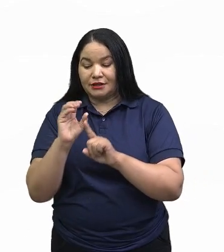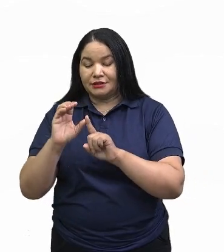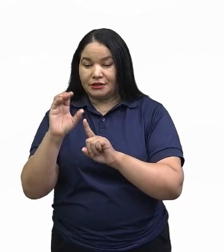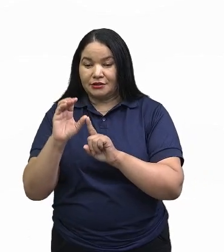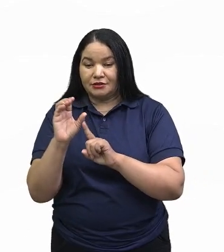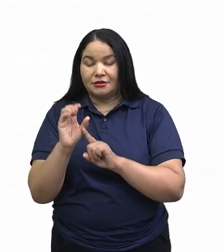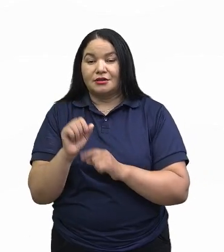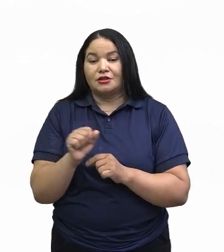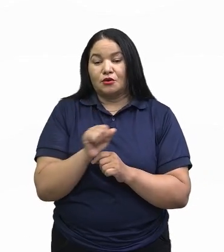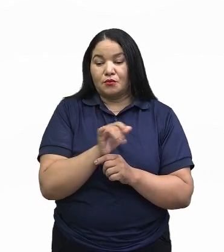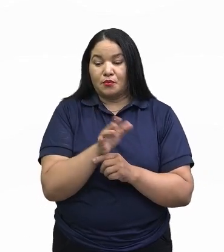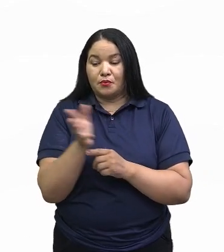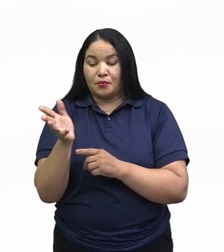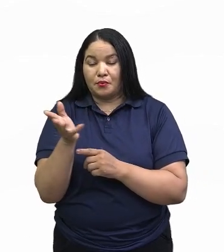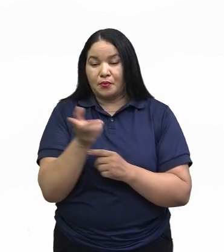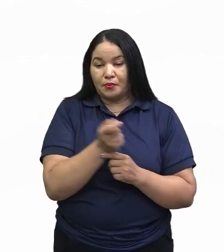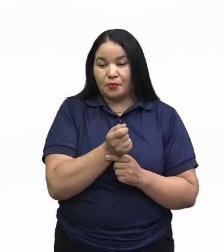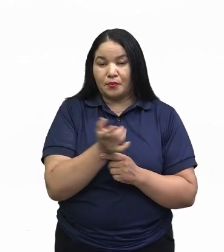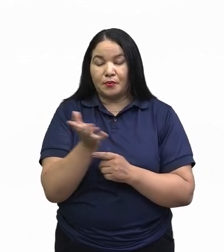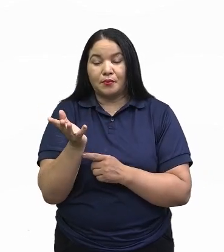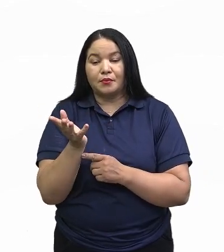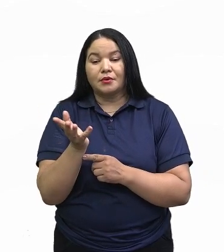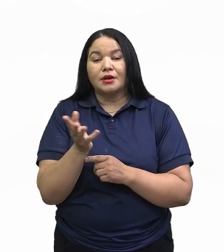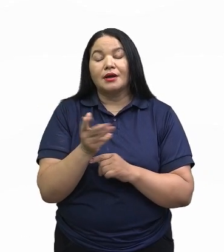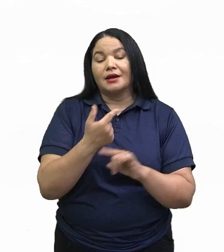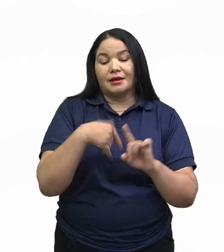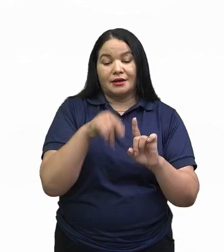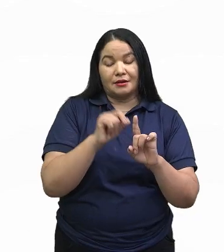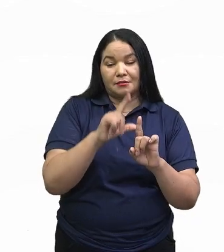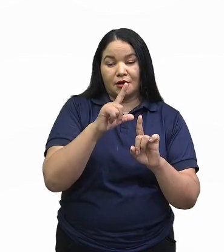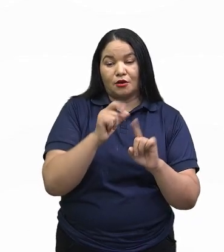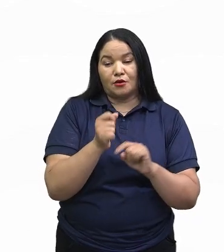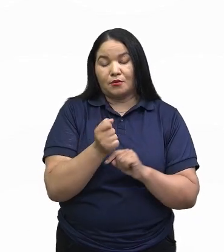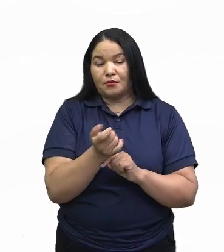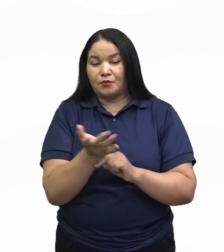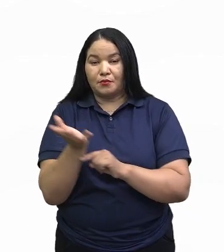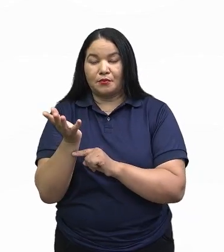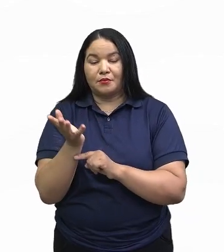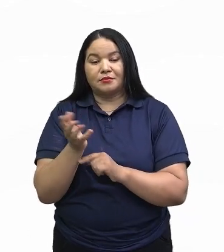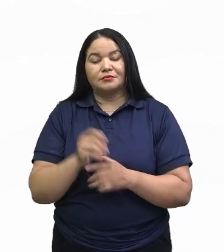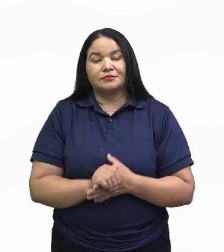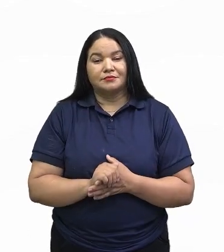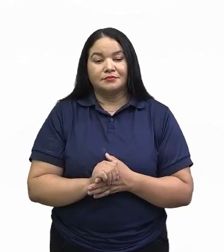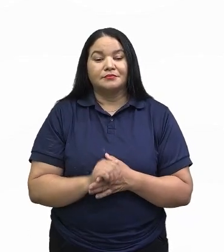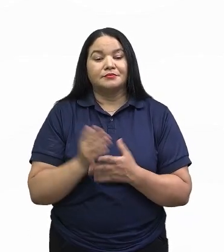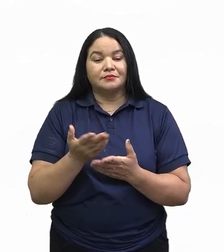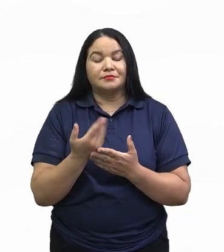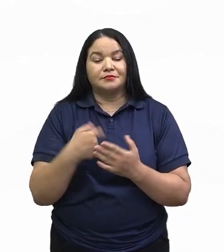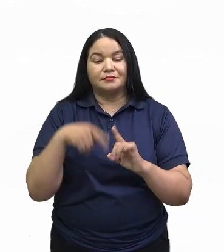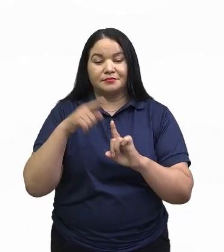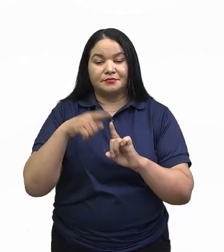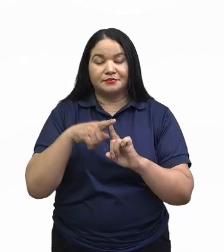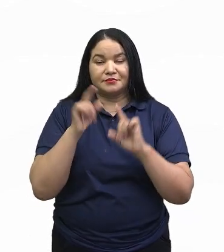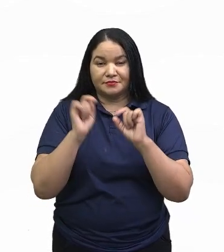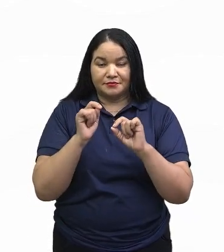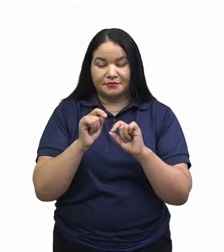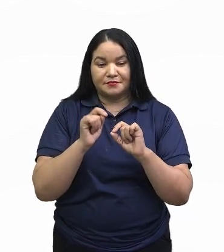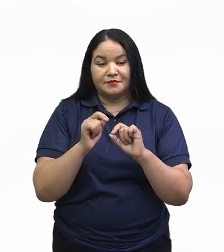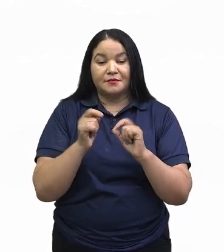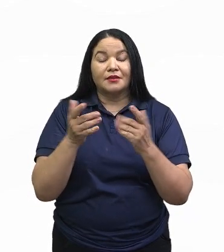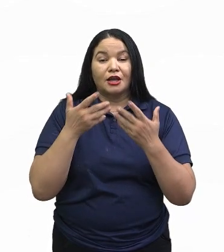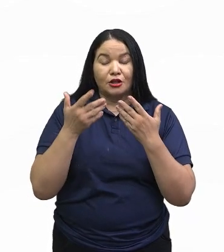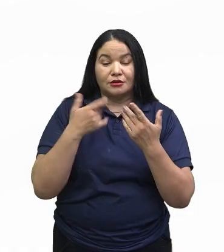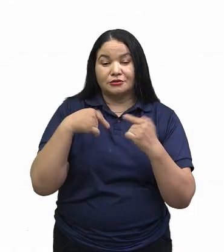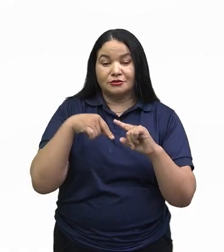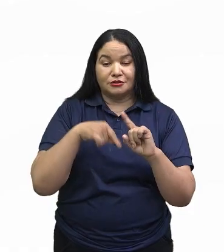quente para o mais frio. Algumas observações sobre esse calor. Calor é uma forma de energia,